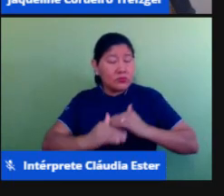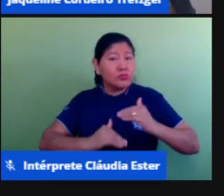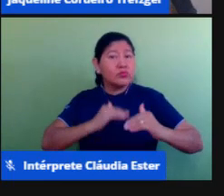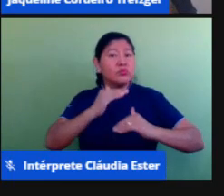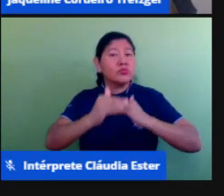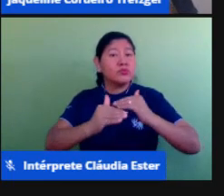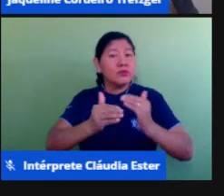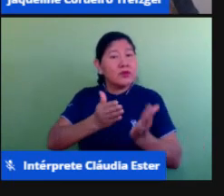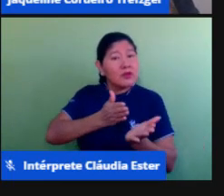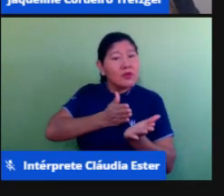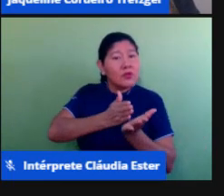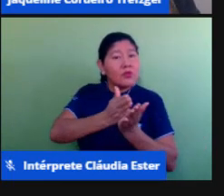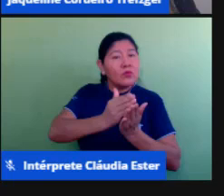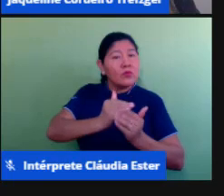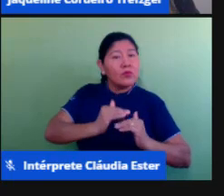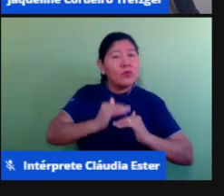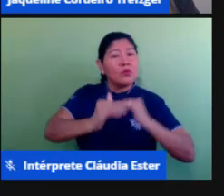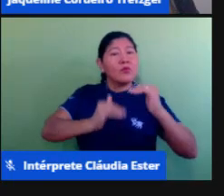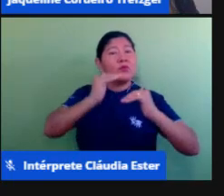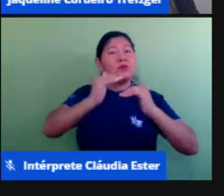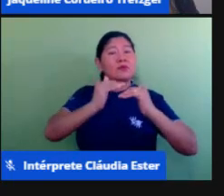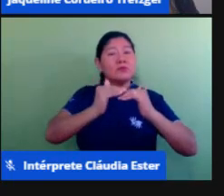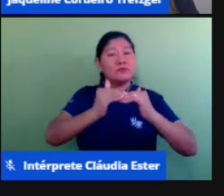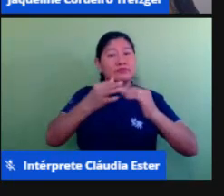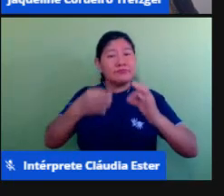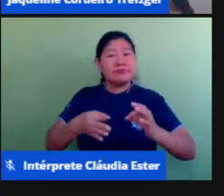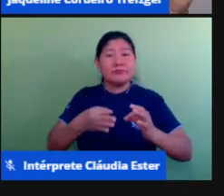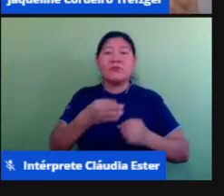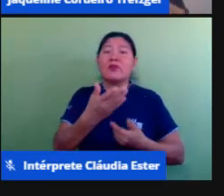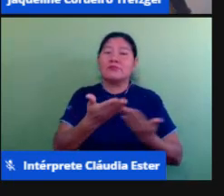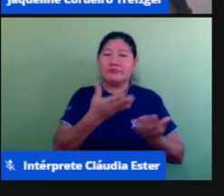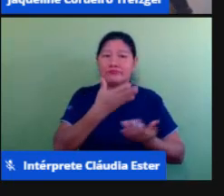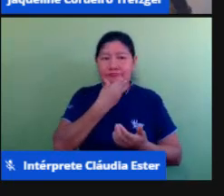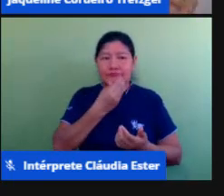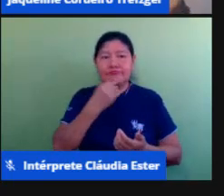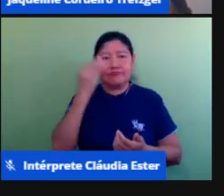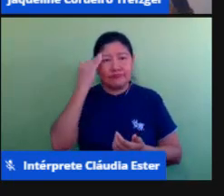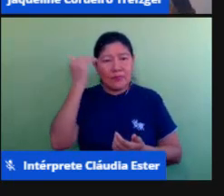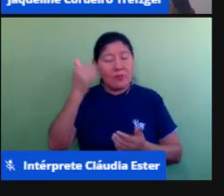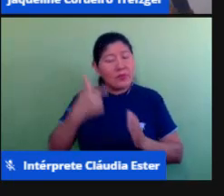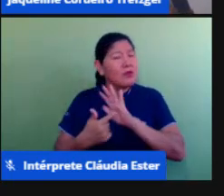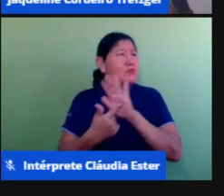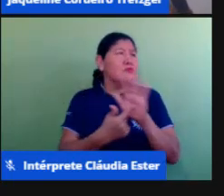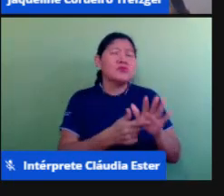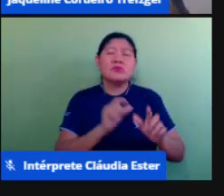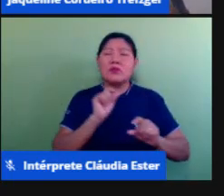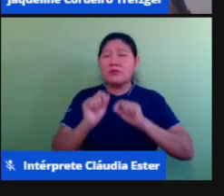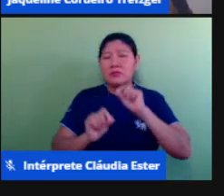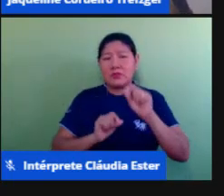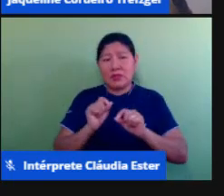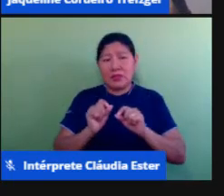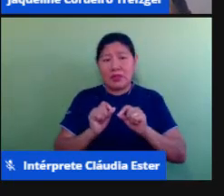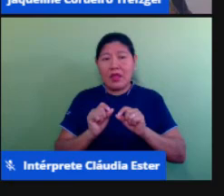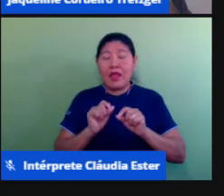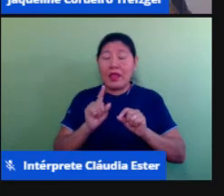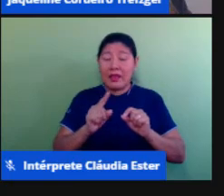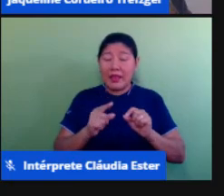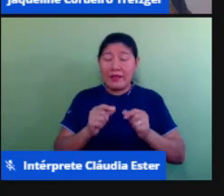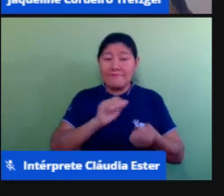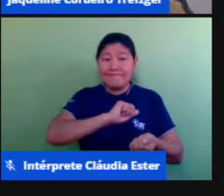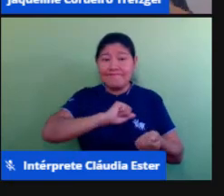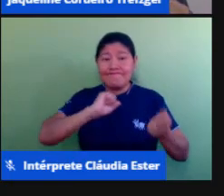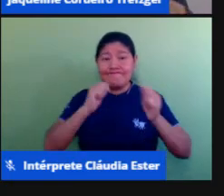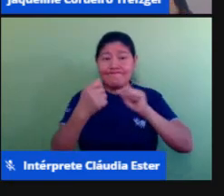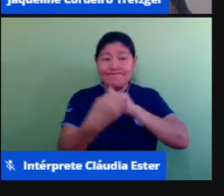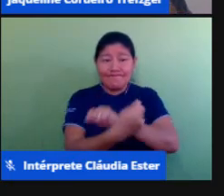de aprendizagem. Então, quer dizer, o que Lucchesi traz nessa situação? Que é fazer justamente uma transposição do sistema de